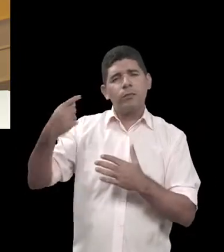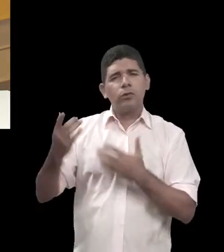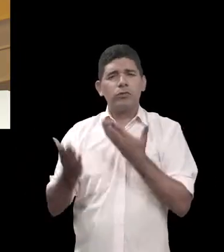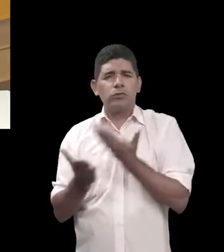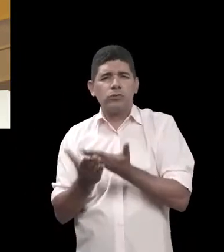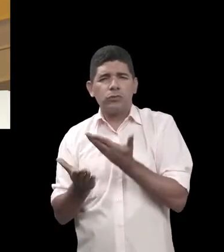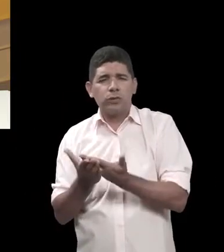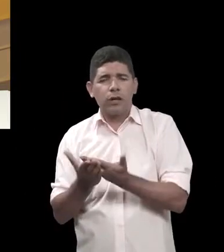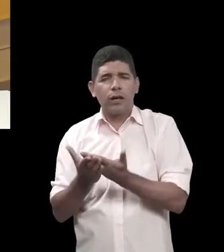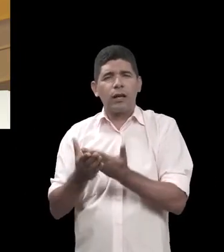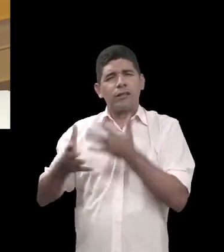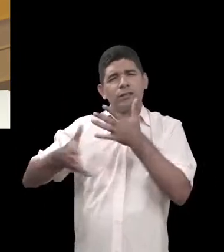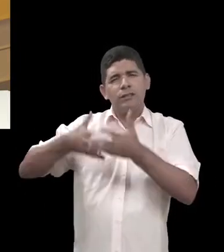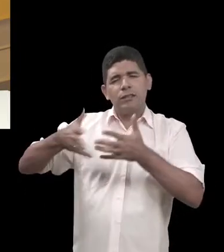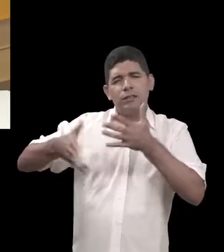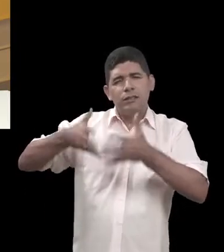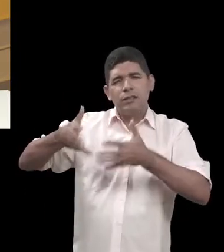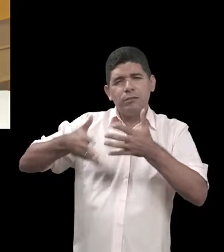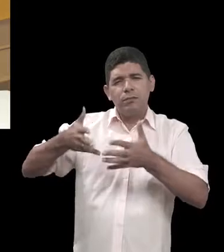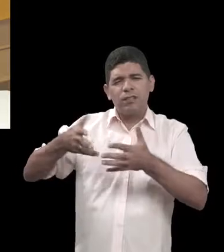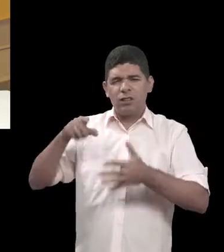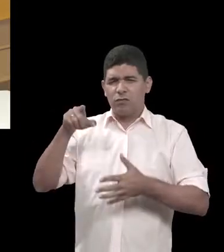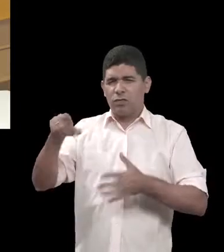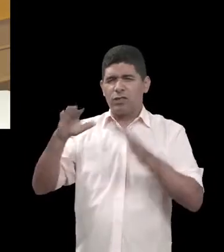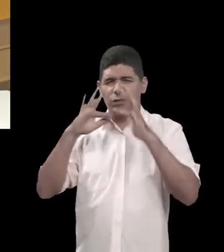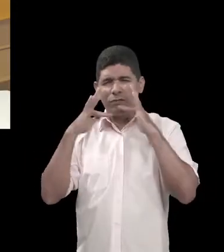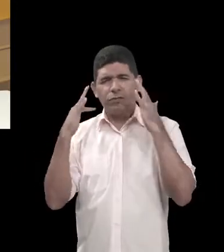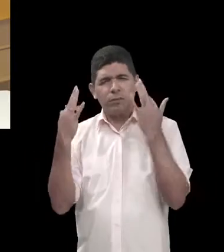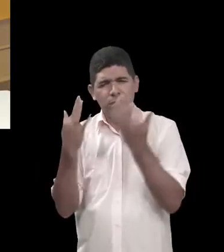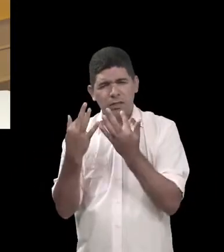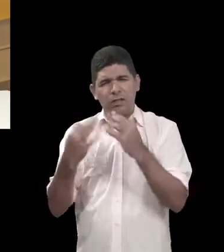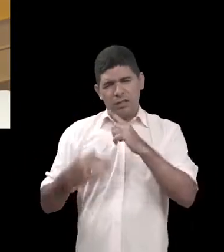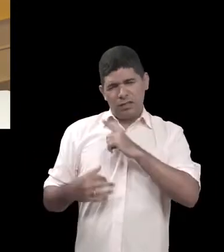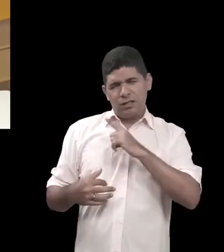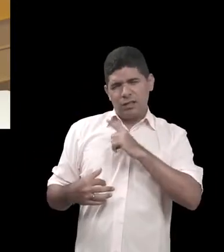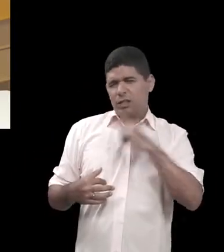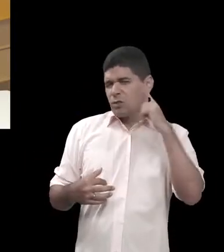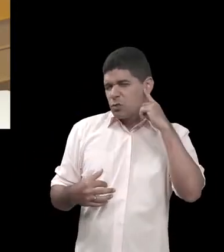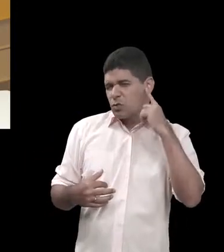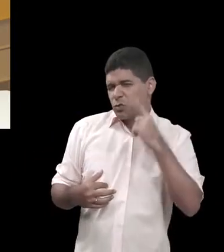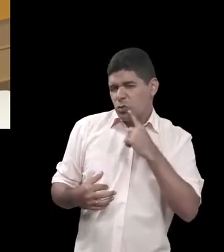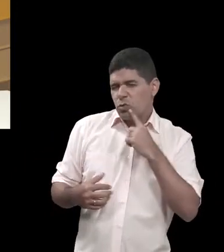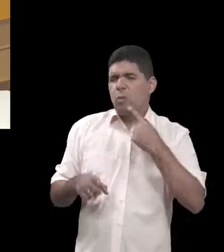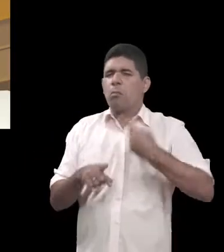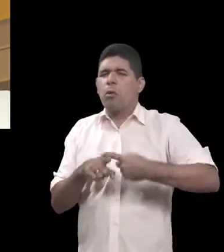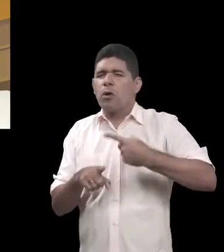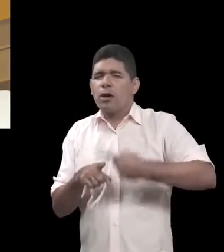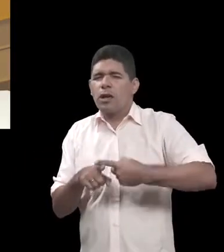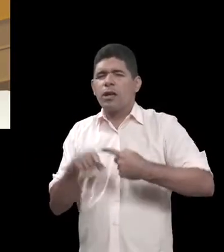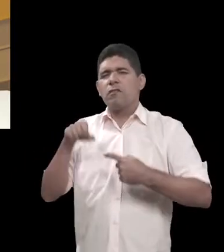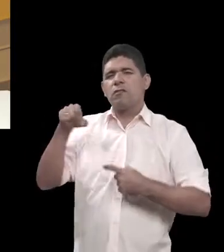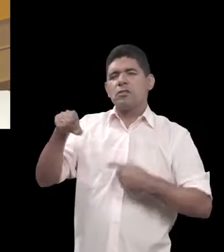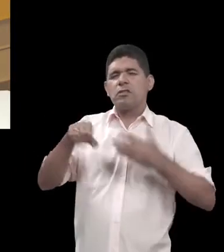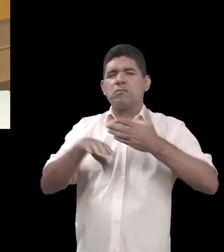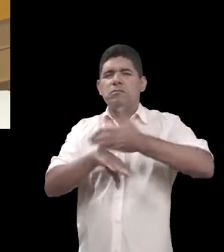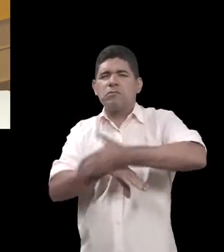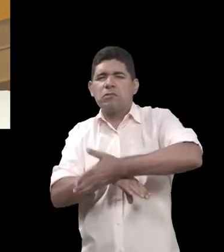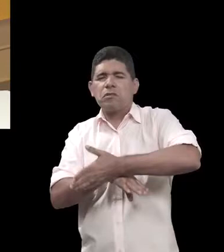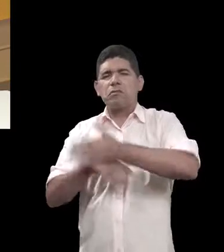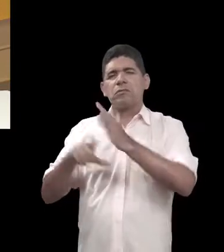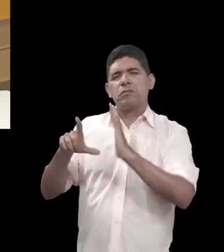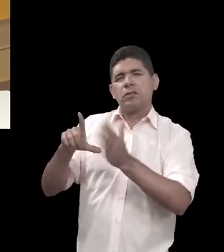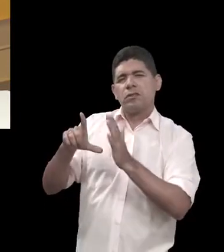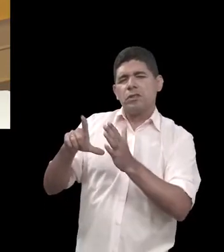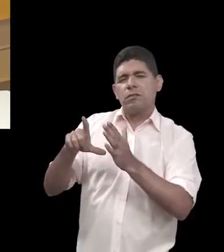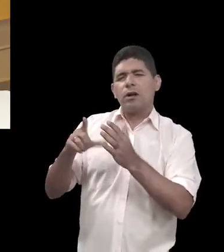na família, como é que veio essa necessidade, surgiu como necessidade ou curiosidade, como é que você começou nessa área? A Lara